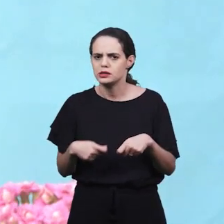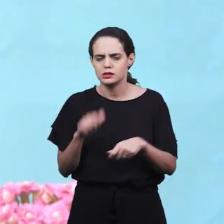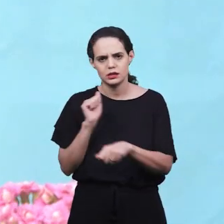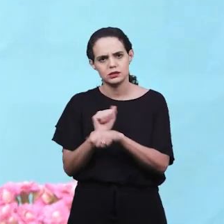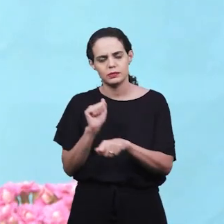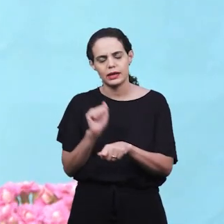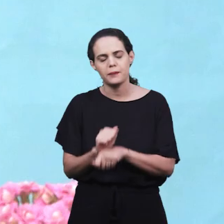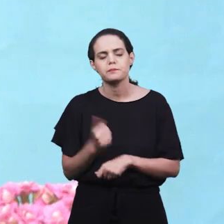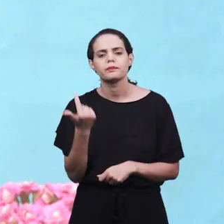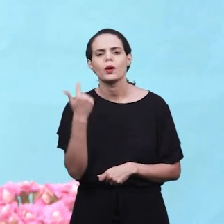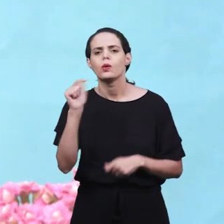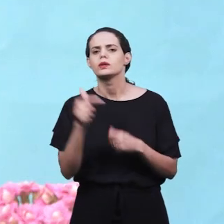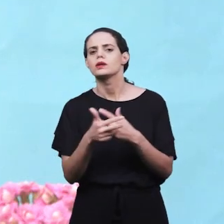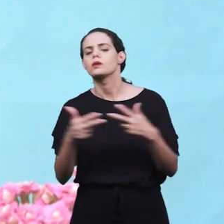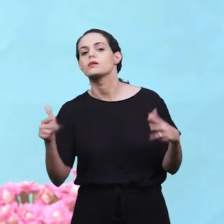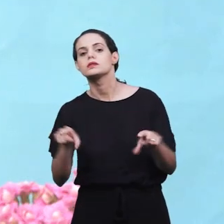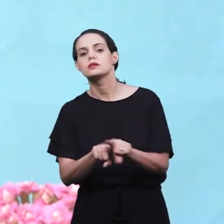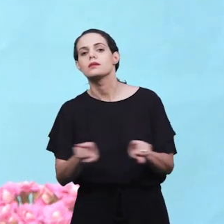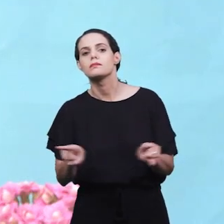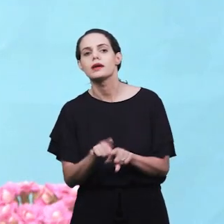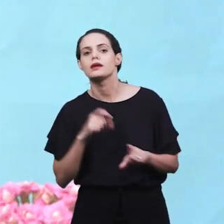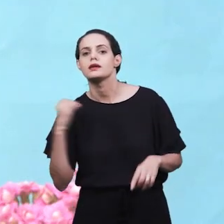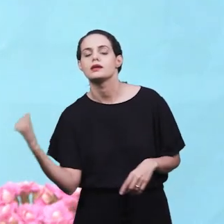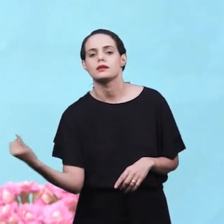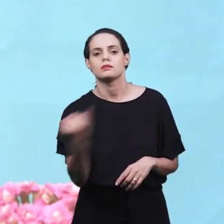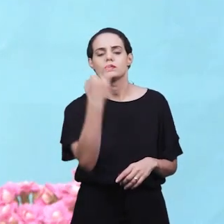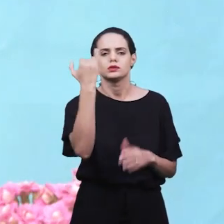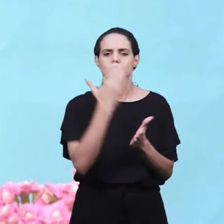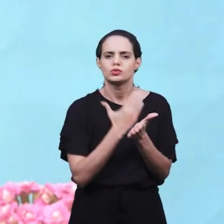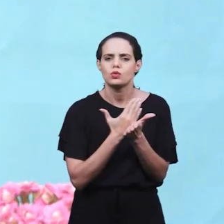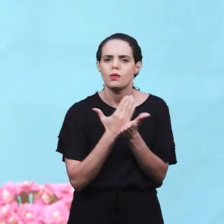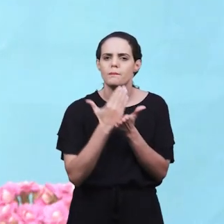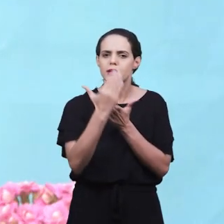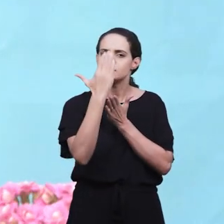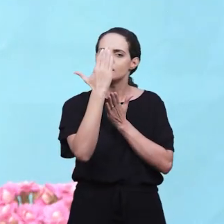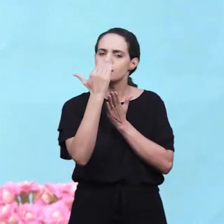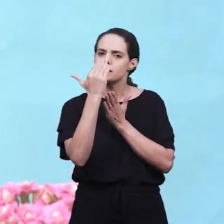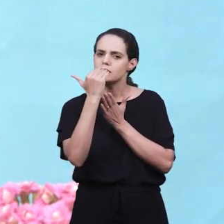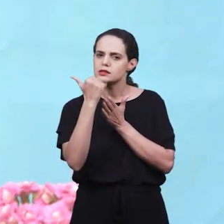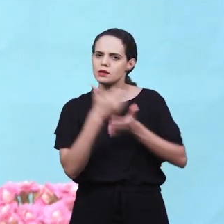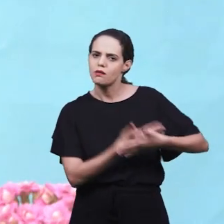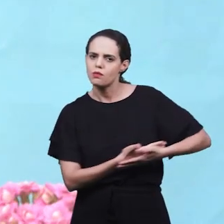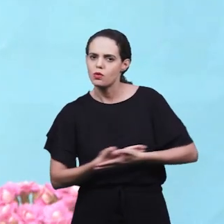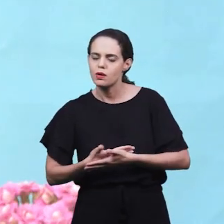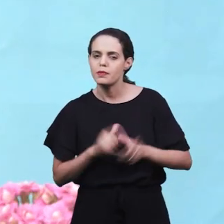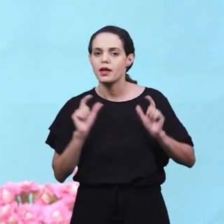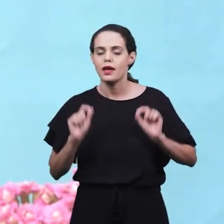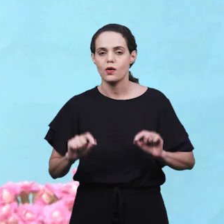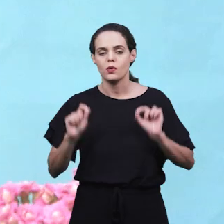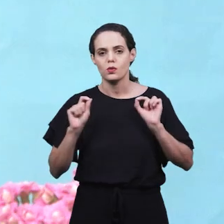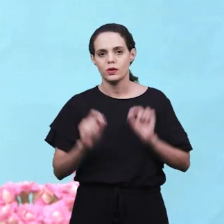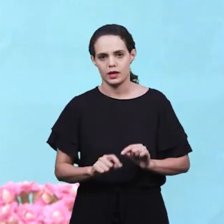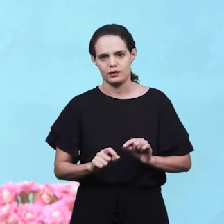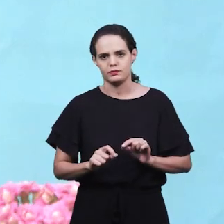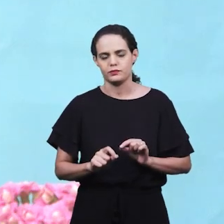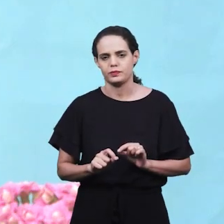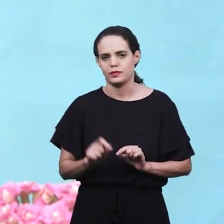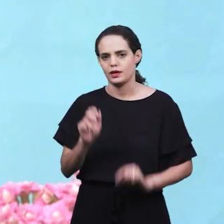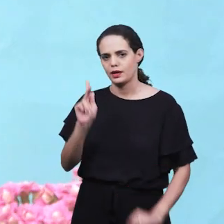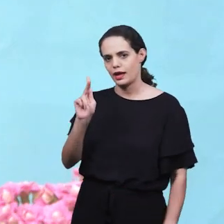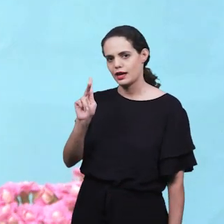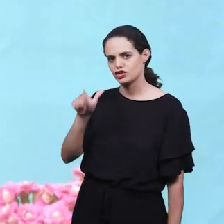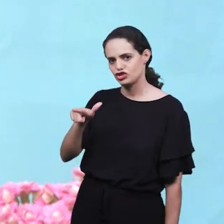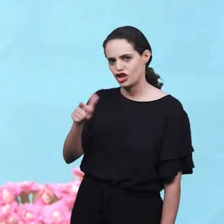fator também que impede o início da introdução alimentar é o ganho de peso. Então, se a